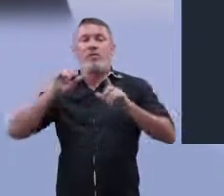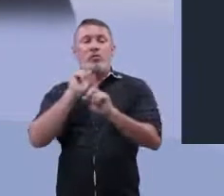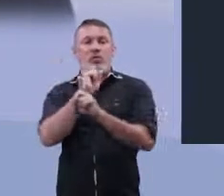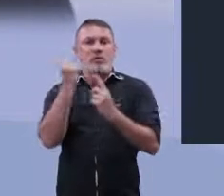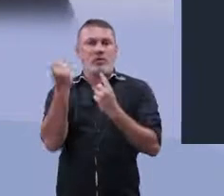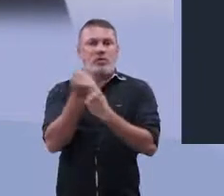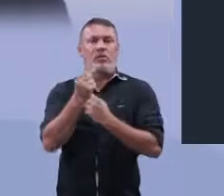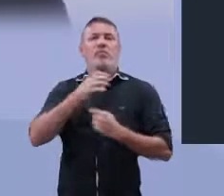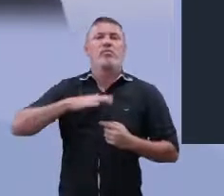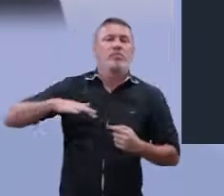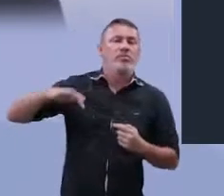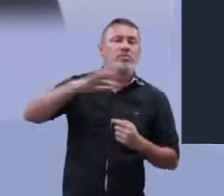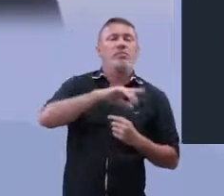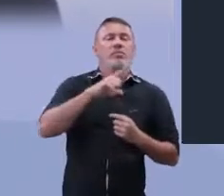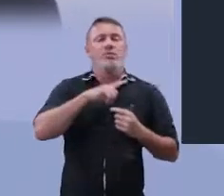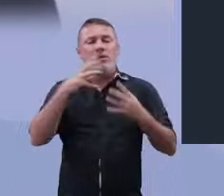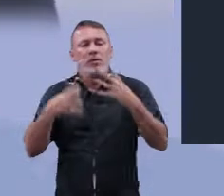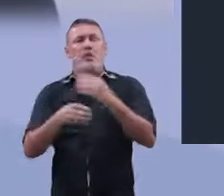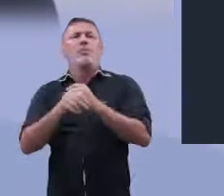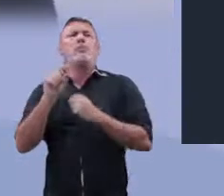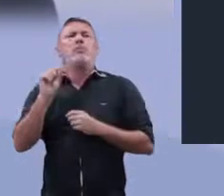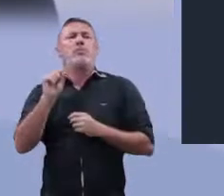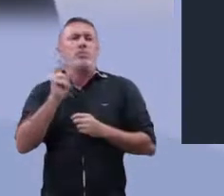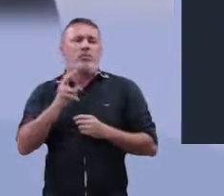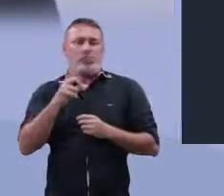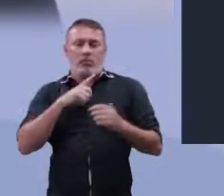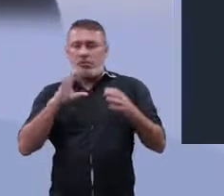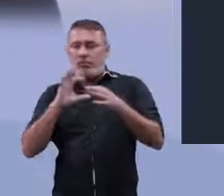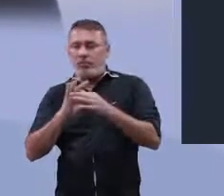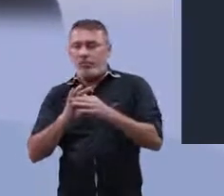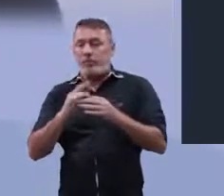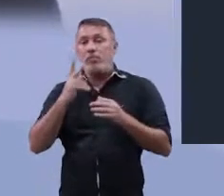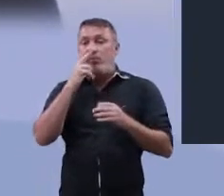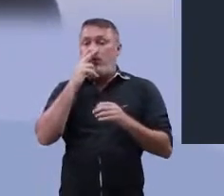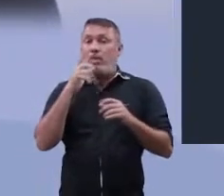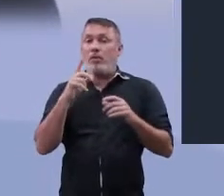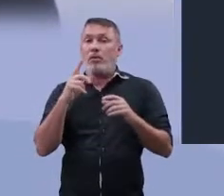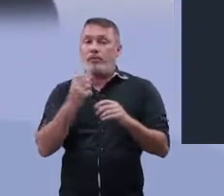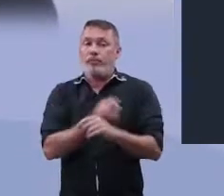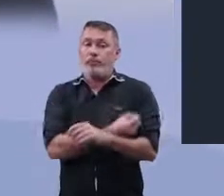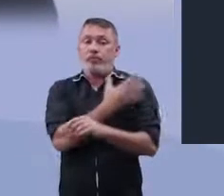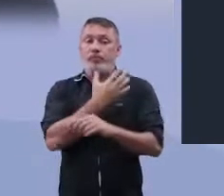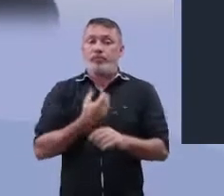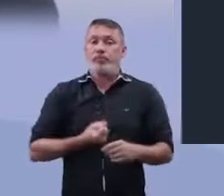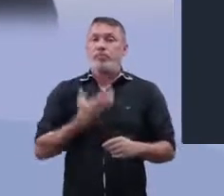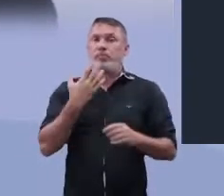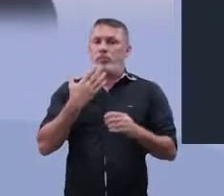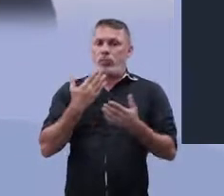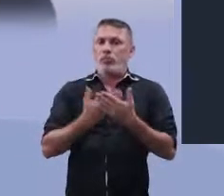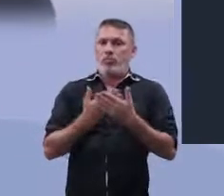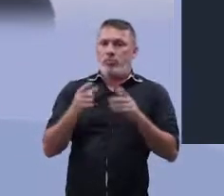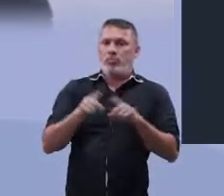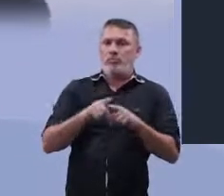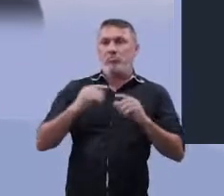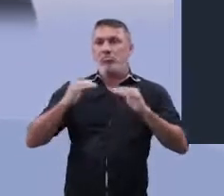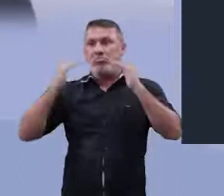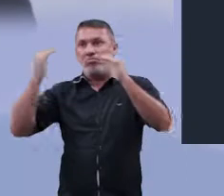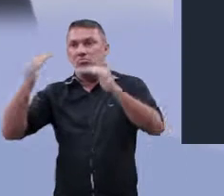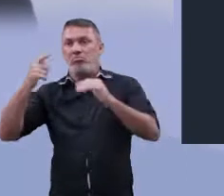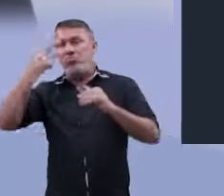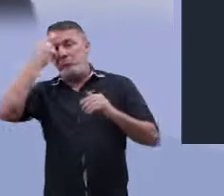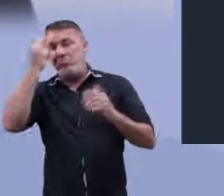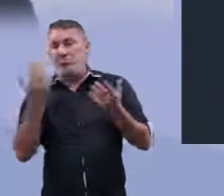social é geralmente associada a grau de escolaridade. Existem pessoas